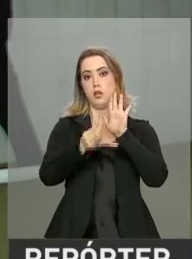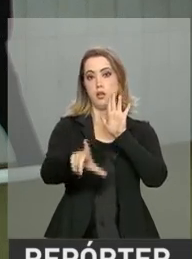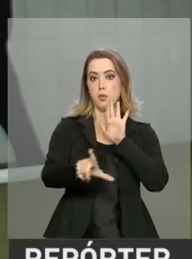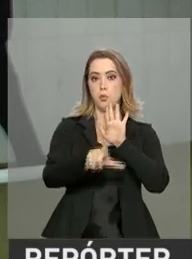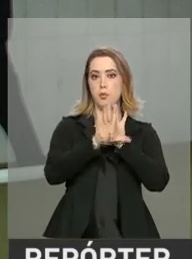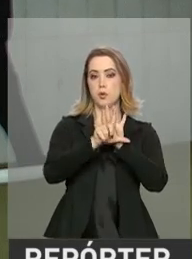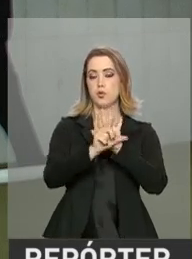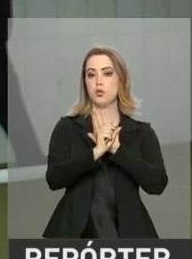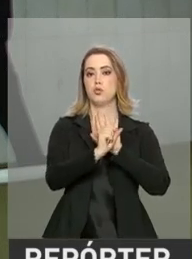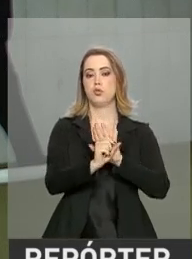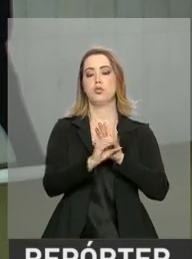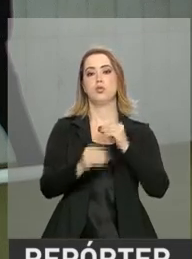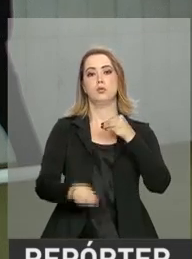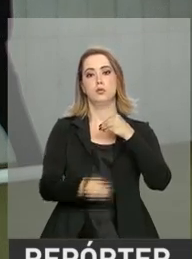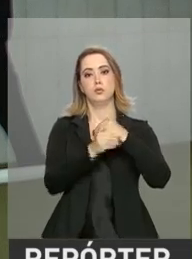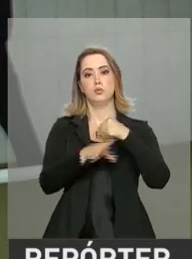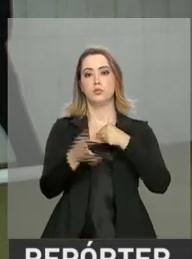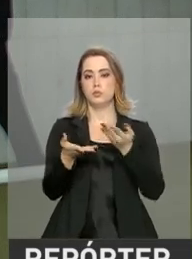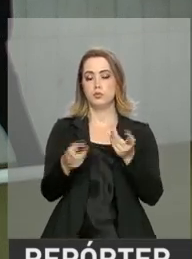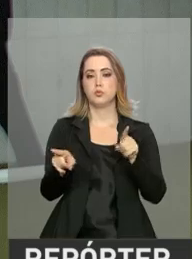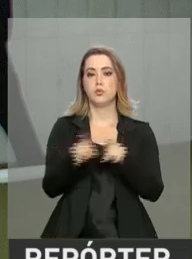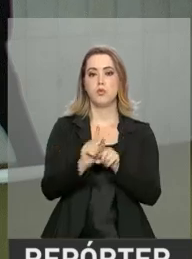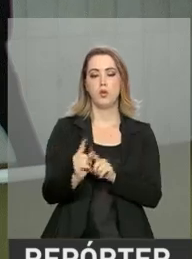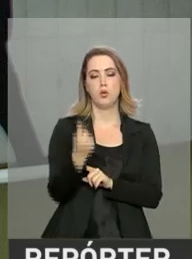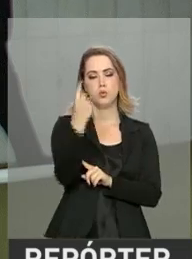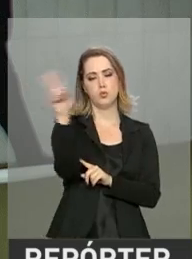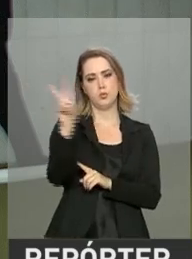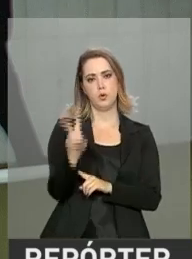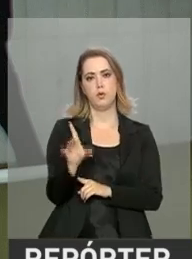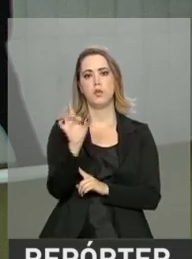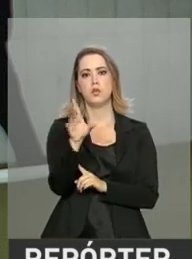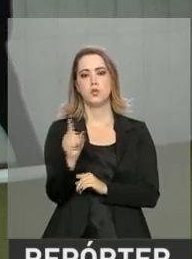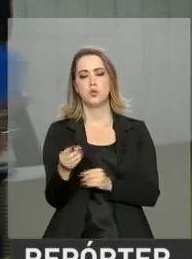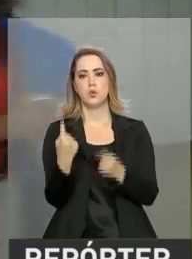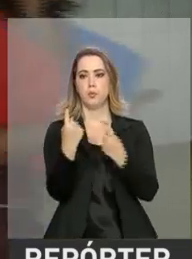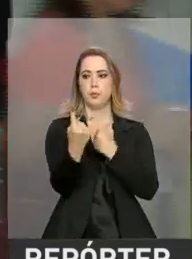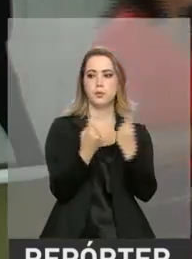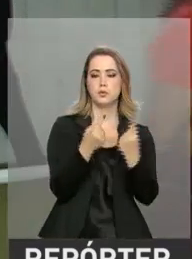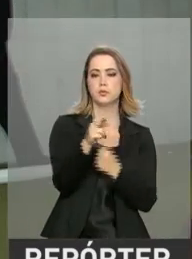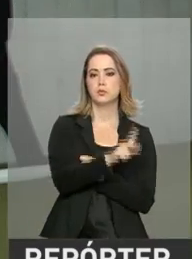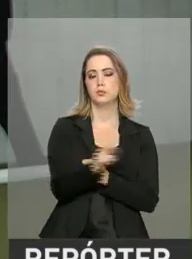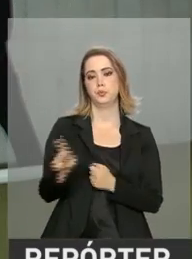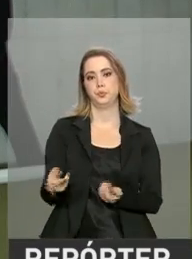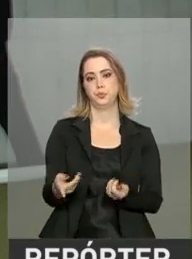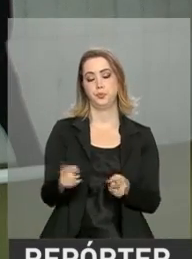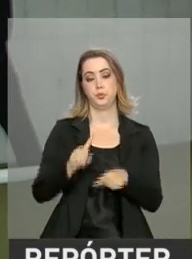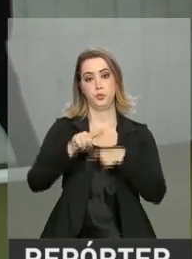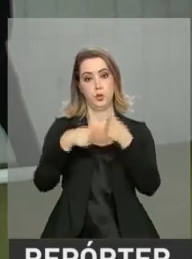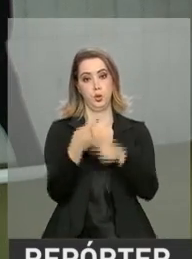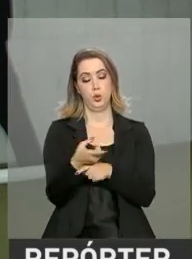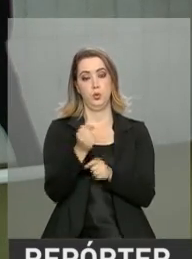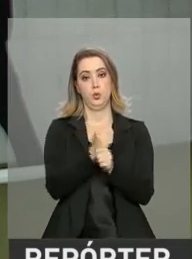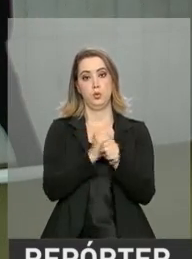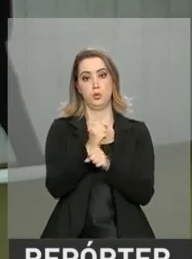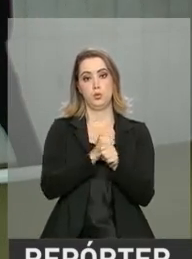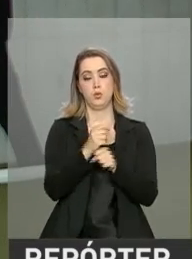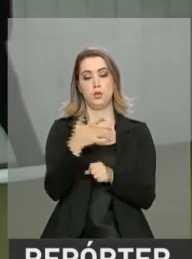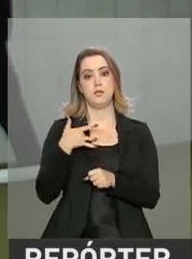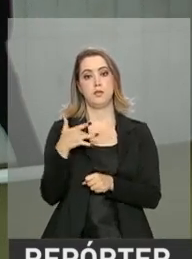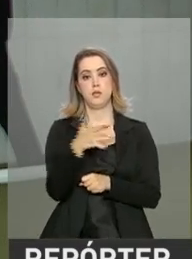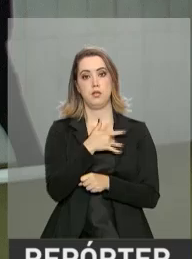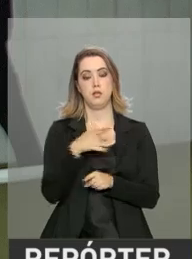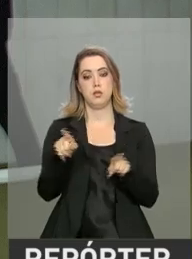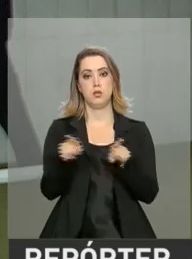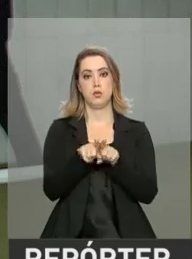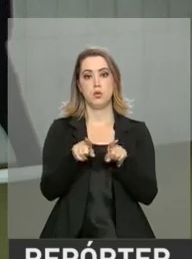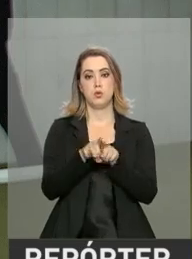ocorrer uma vez em cada mandato presidencial. Para o ano que vem, as áreas de saúde e educação ainda vão